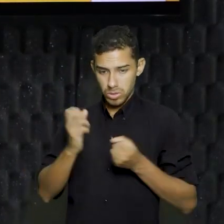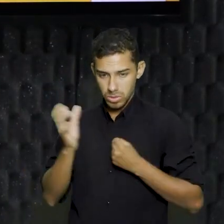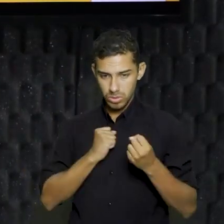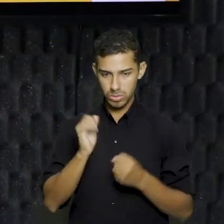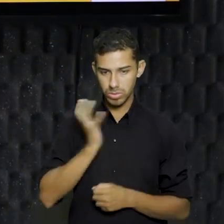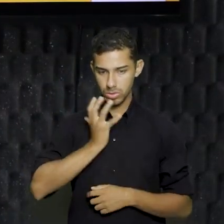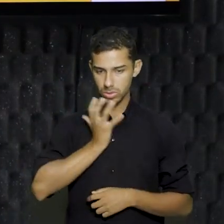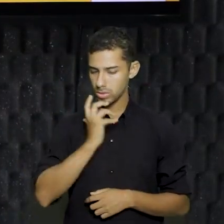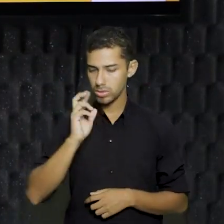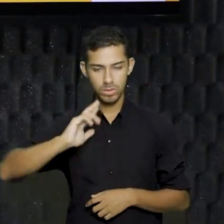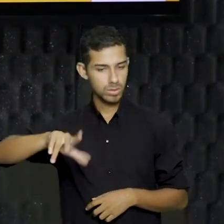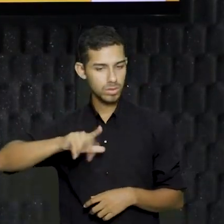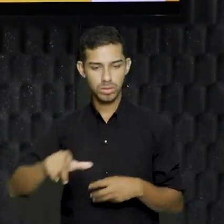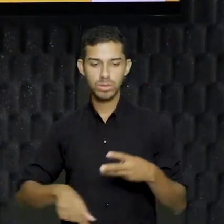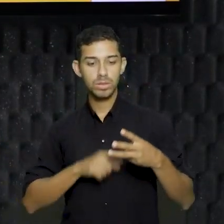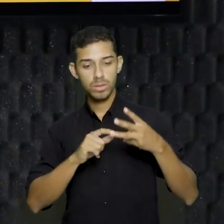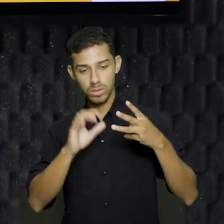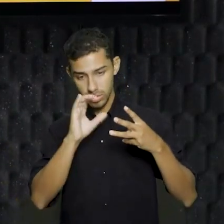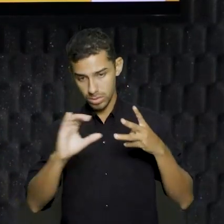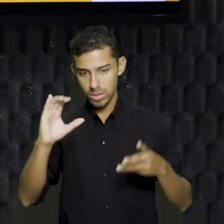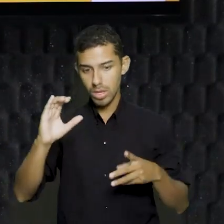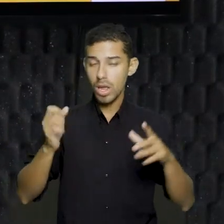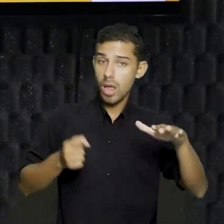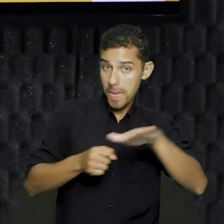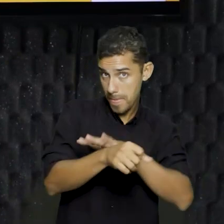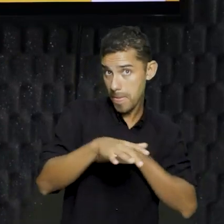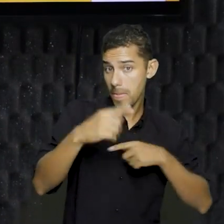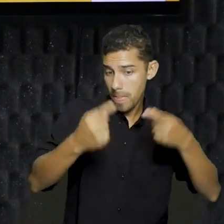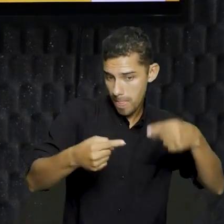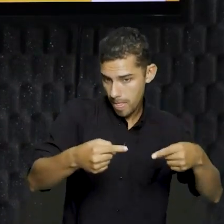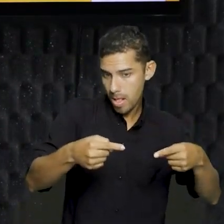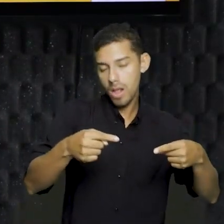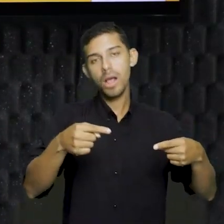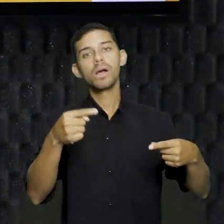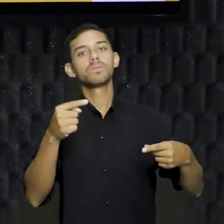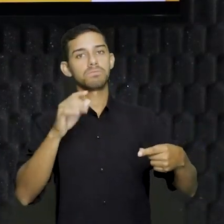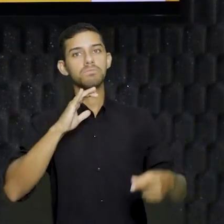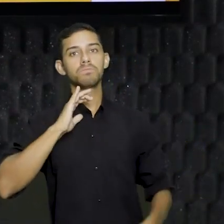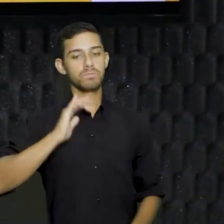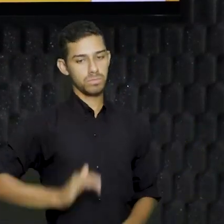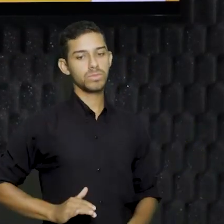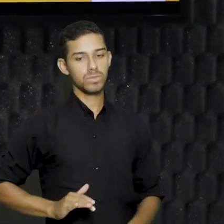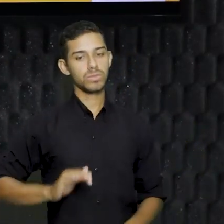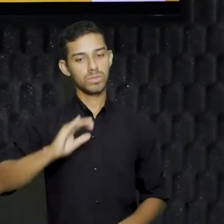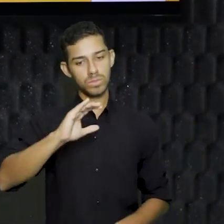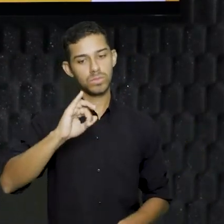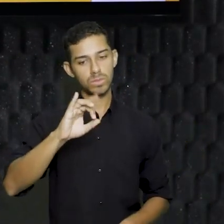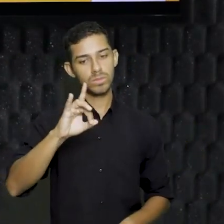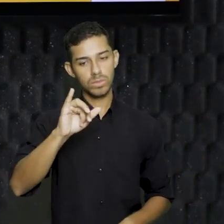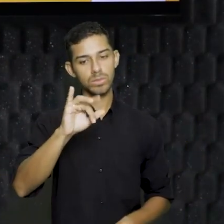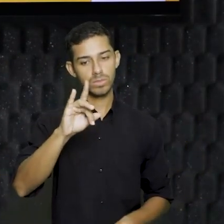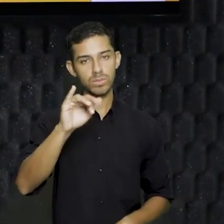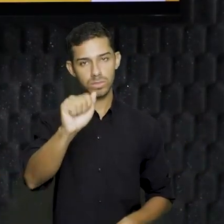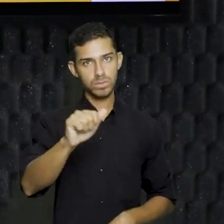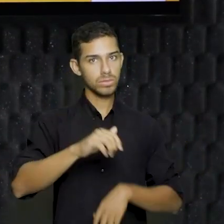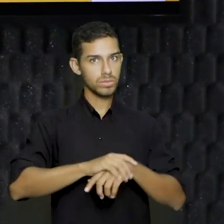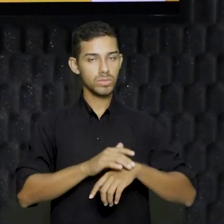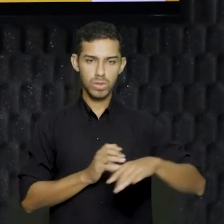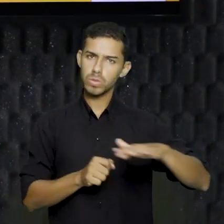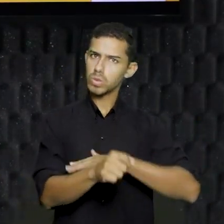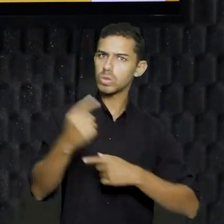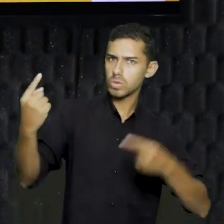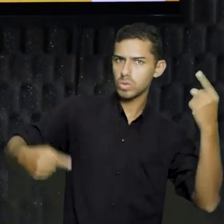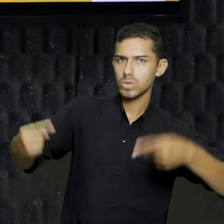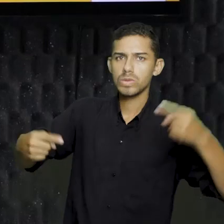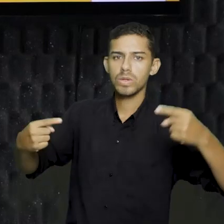a questão determinante. A participação política, ou seja, a cidadania, o fato de você poder interferir nos